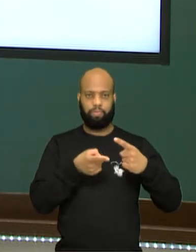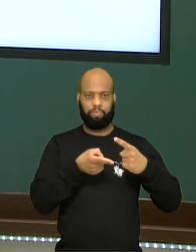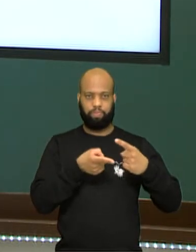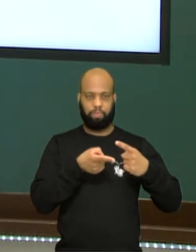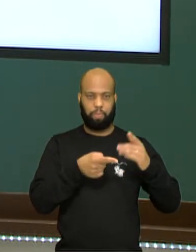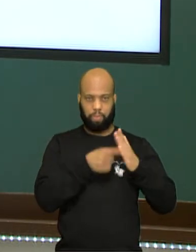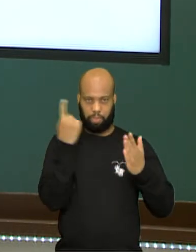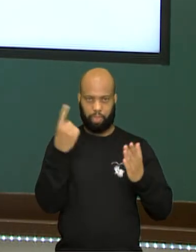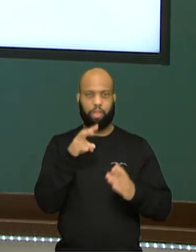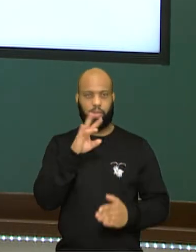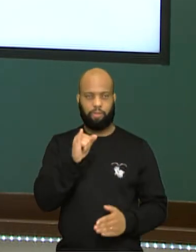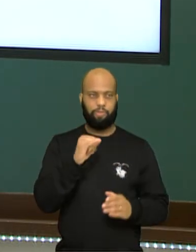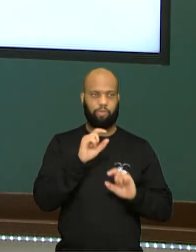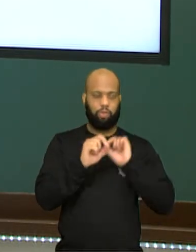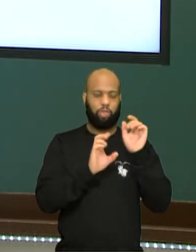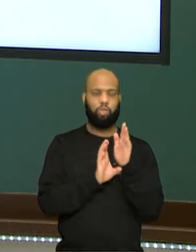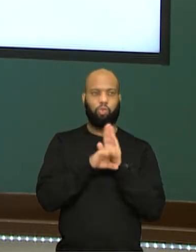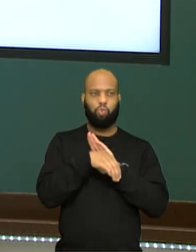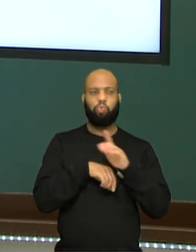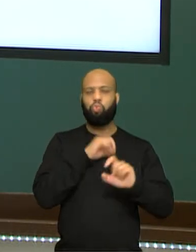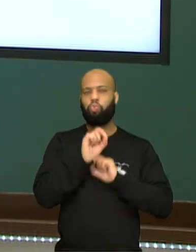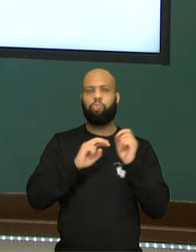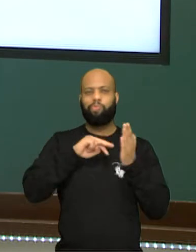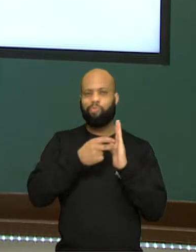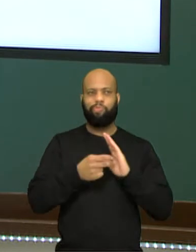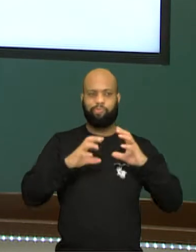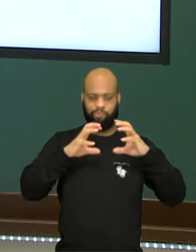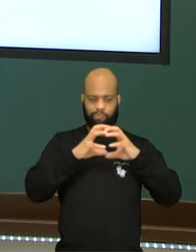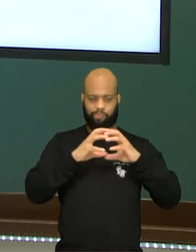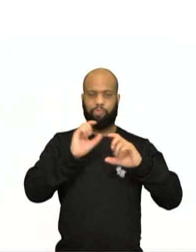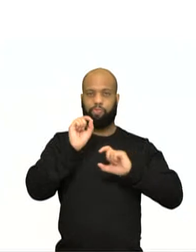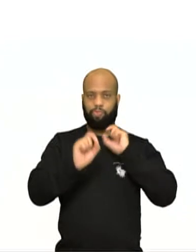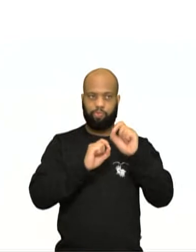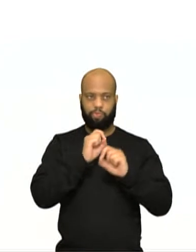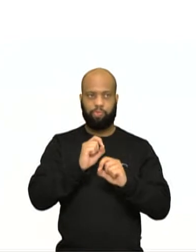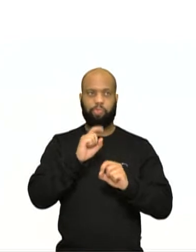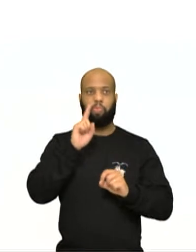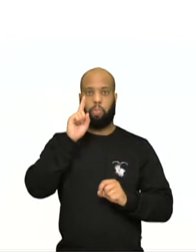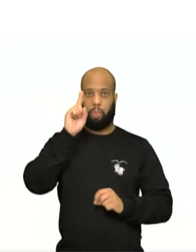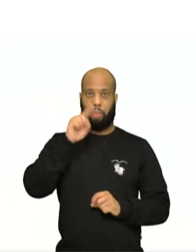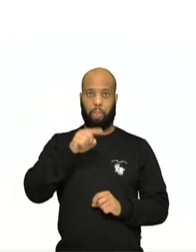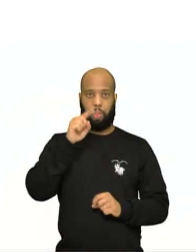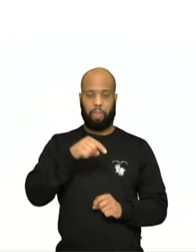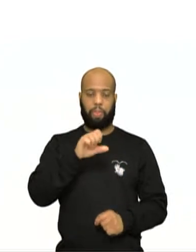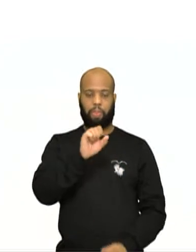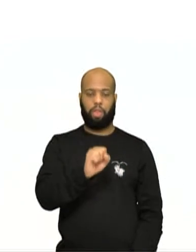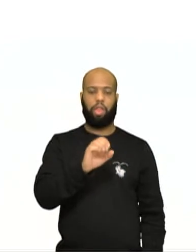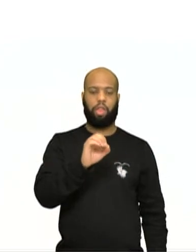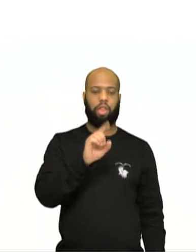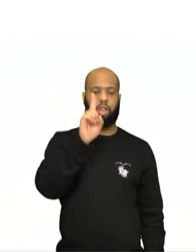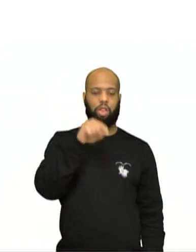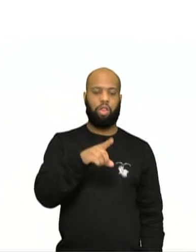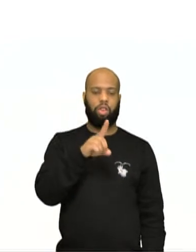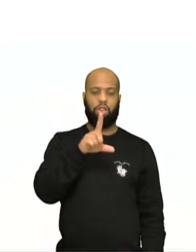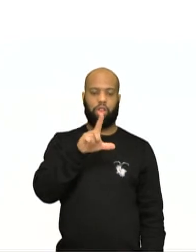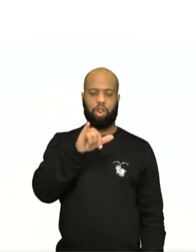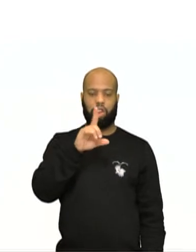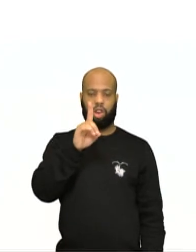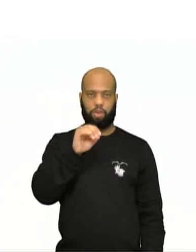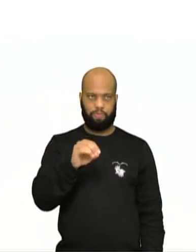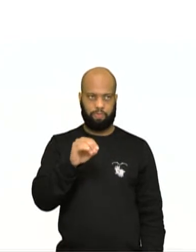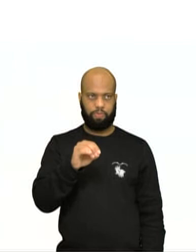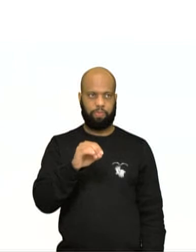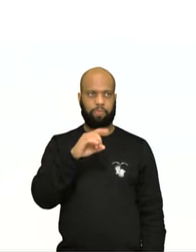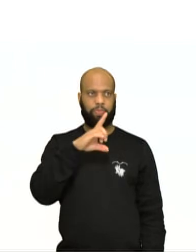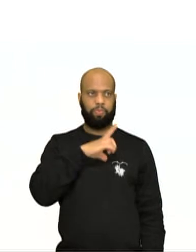uma esfera é a esfera é mais um sólido que a gente chama de sólido de revolução ou seja ele